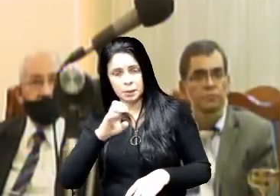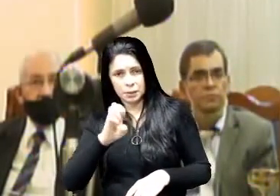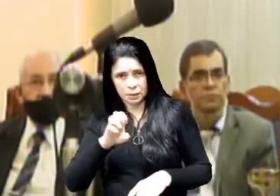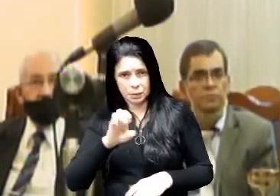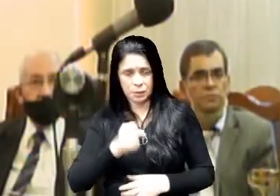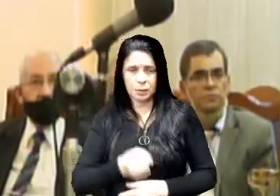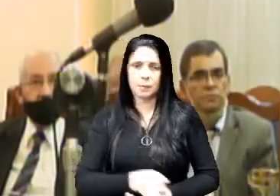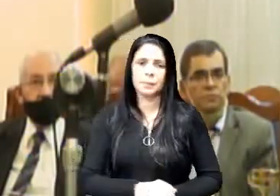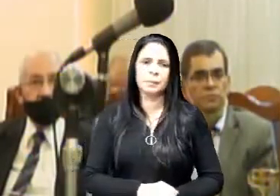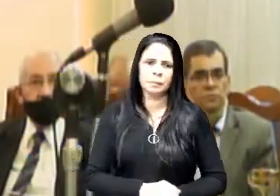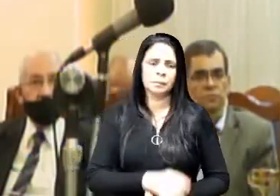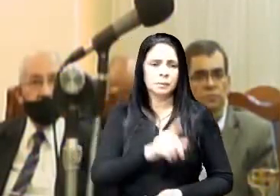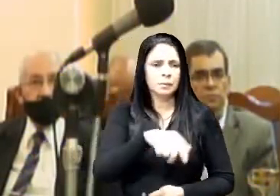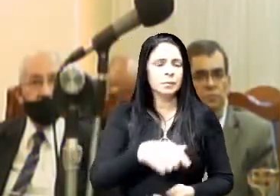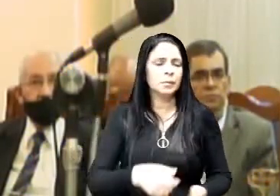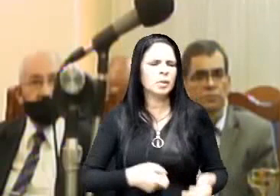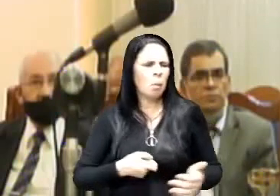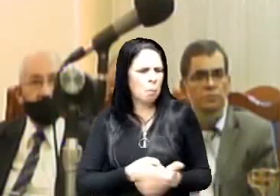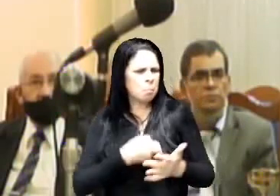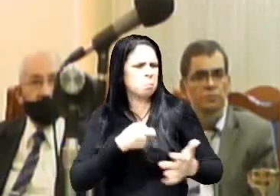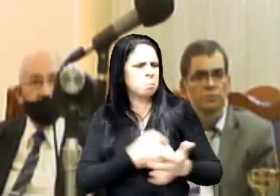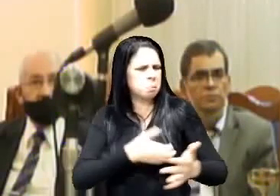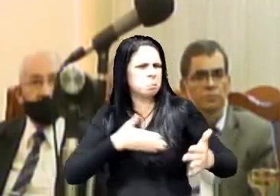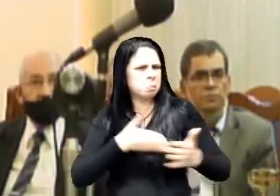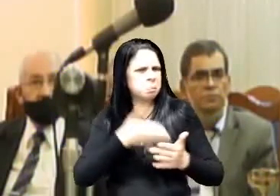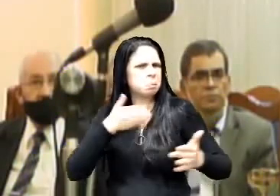contra você, que você está enfrentando essa pressão,